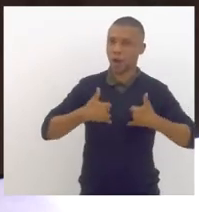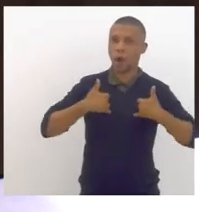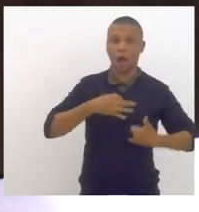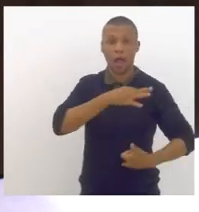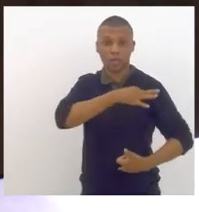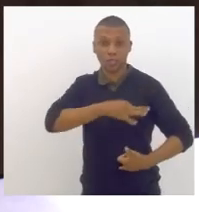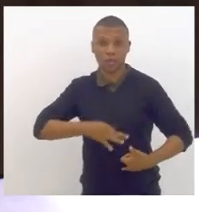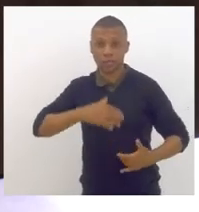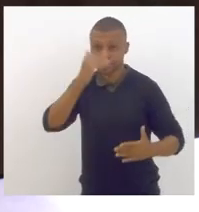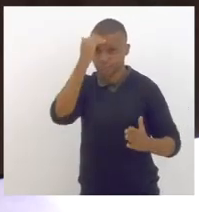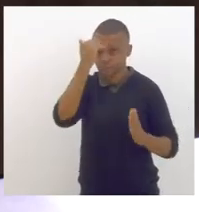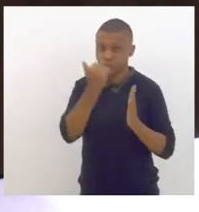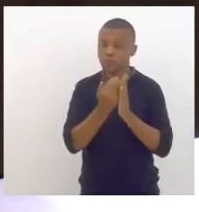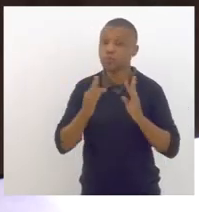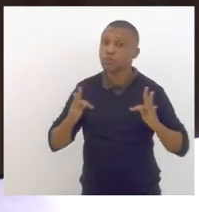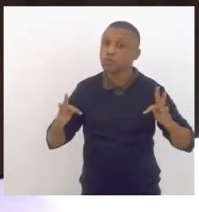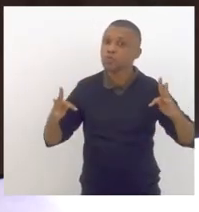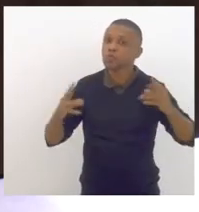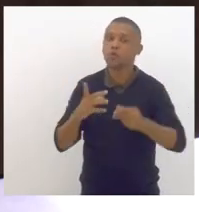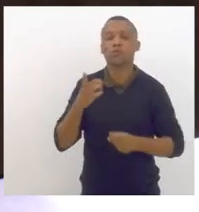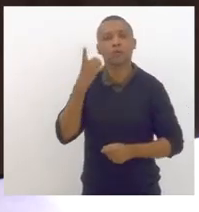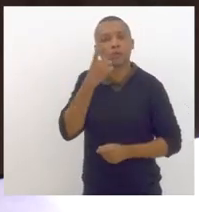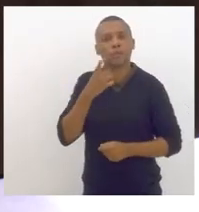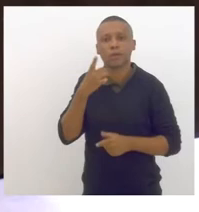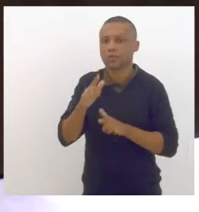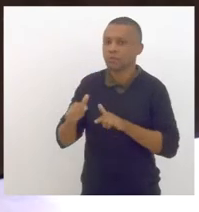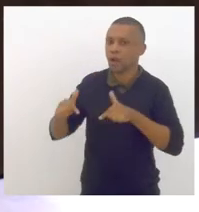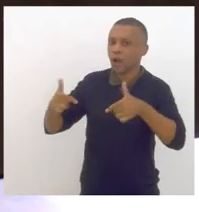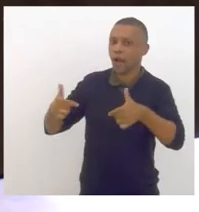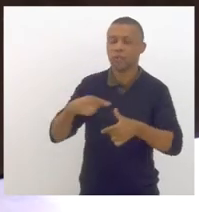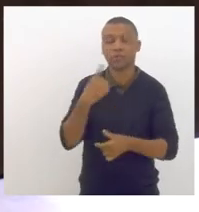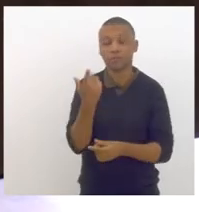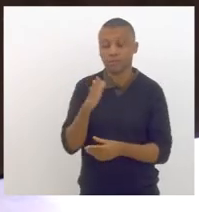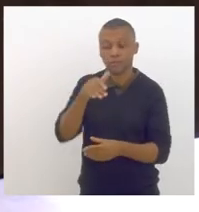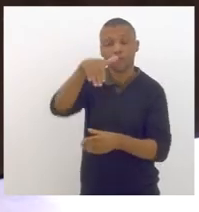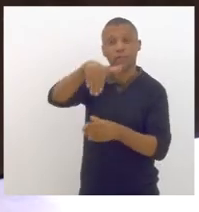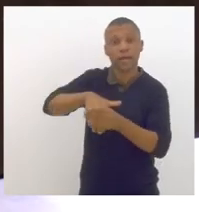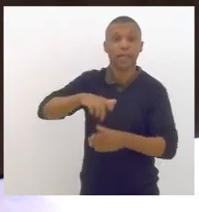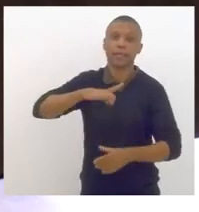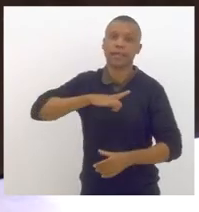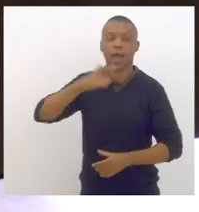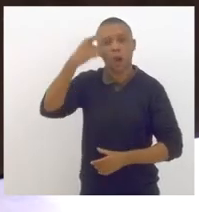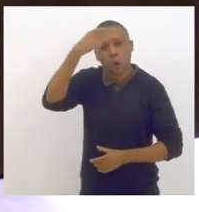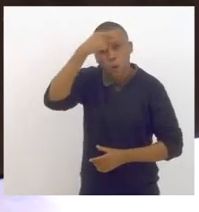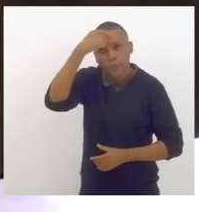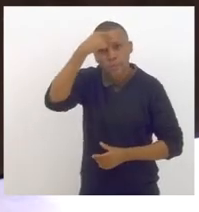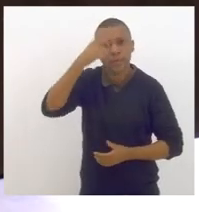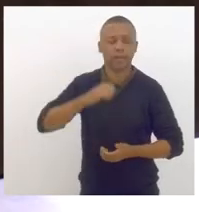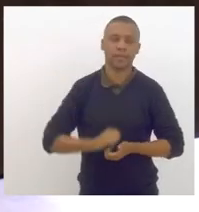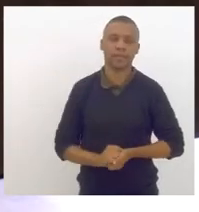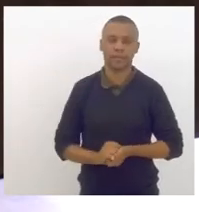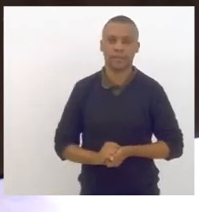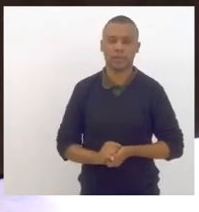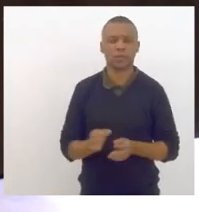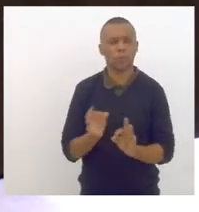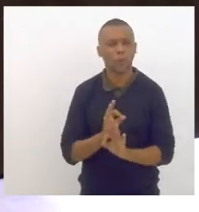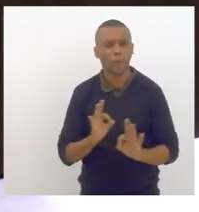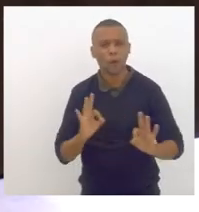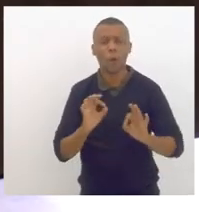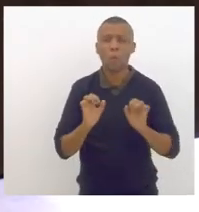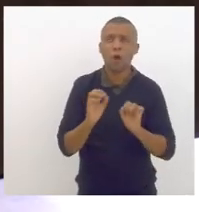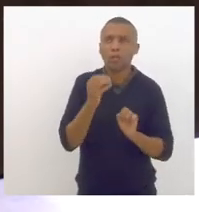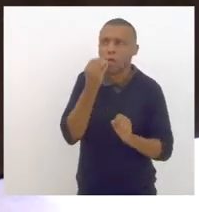como todos os deputados o fazem. A gente tem que votar com consciência. Ninguém pode negar a